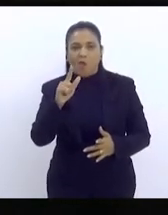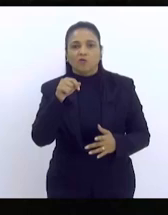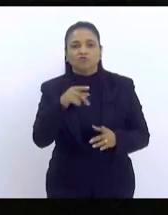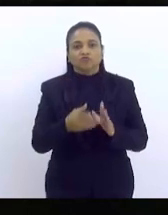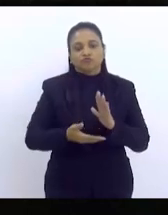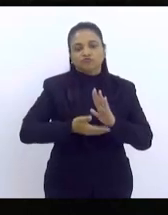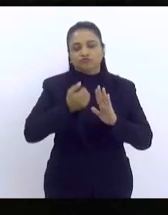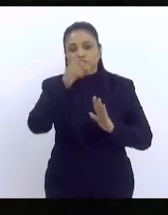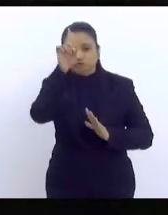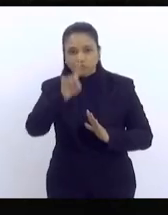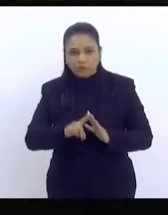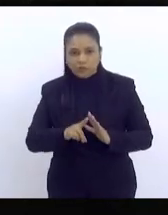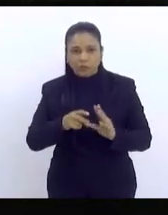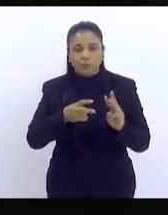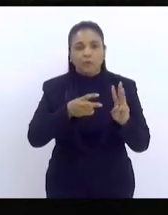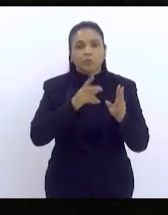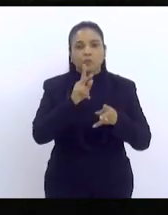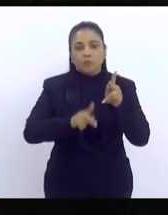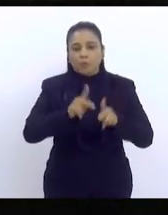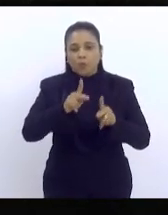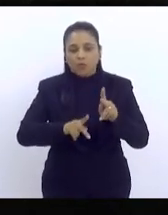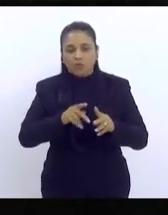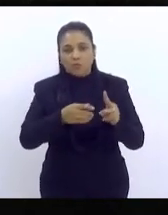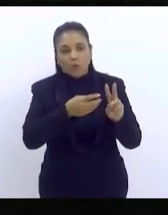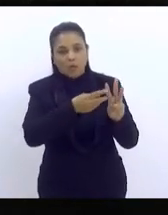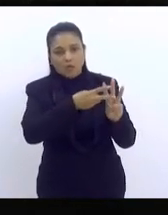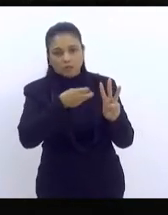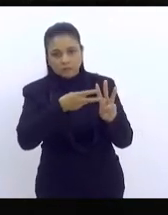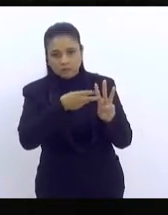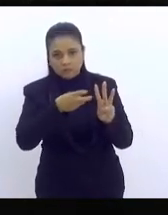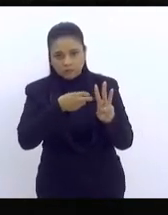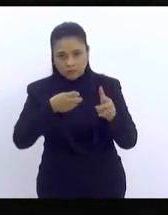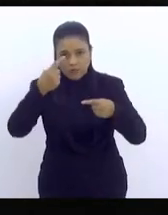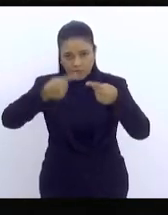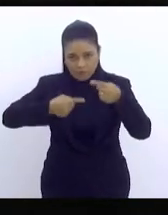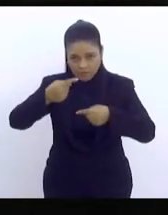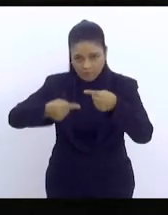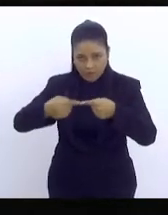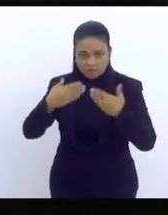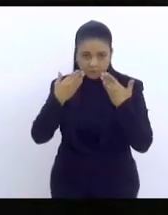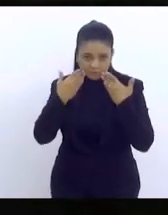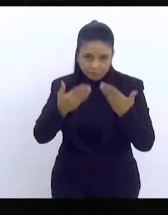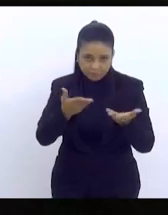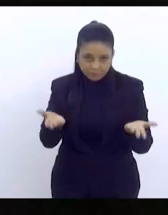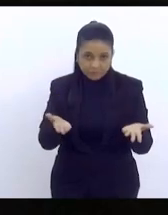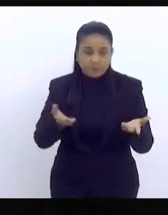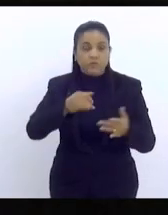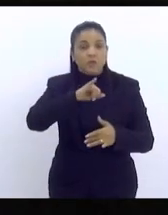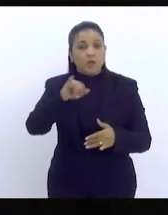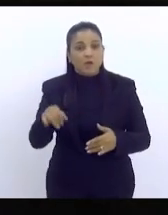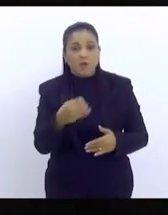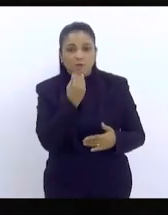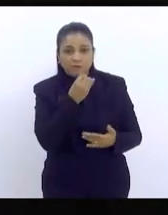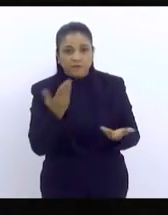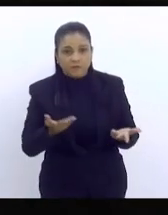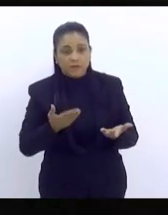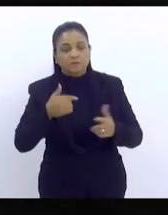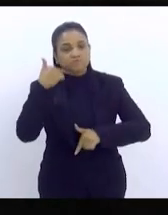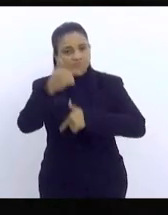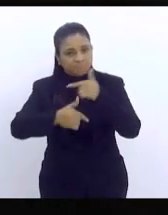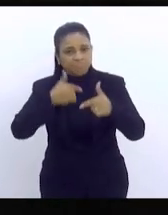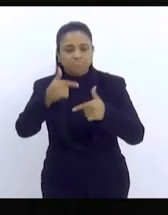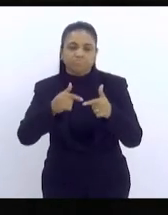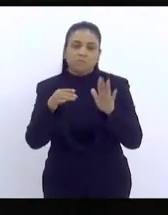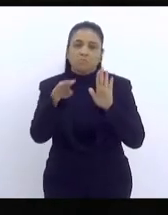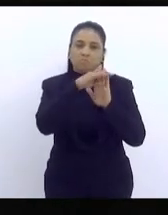direito dos povos indígenas frente ao debate quero aproveitar para dizer que estaremos avançando e que a pauta racial